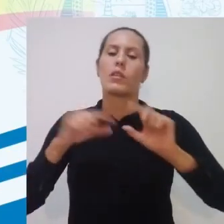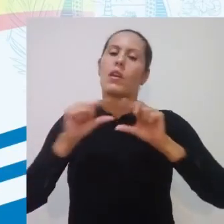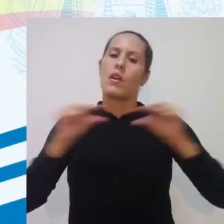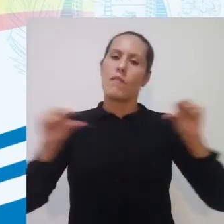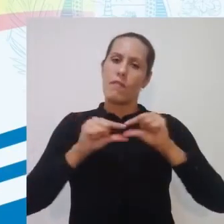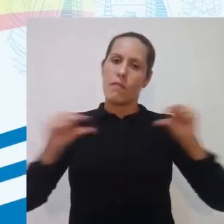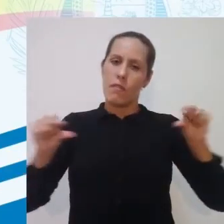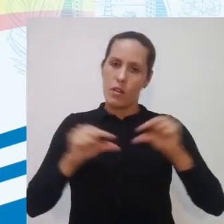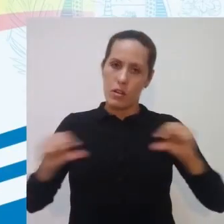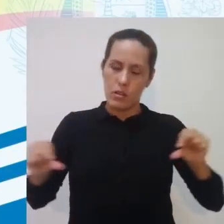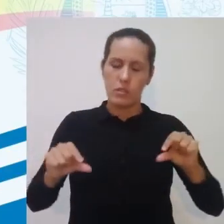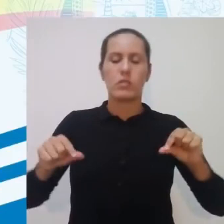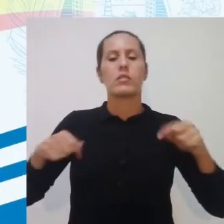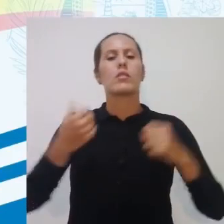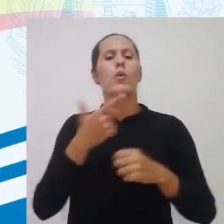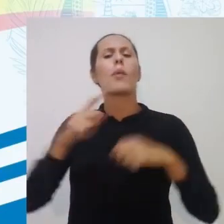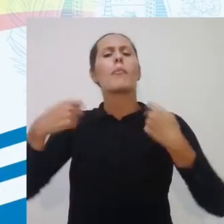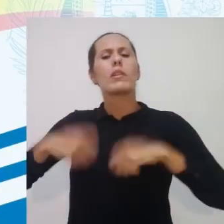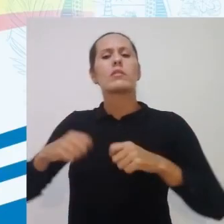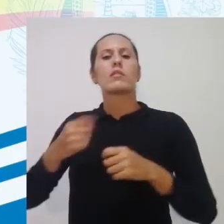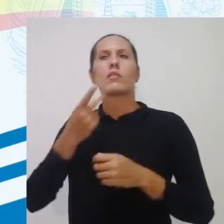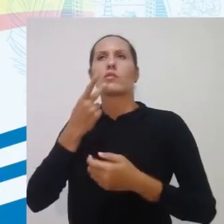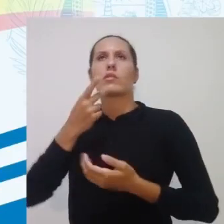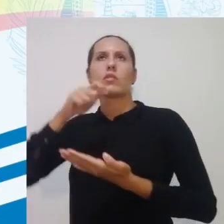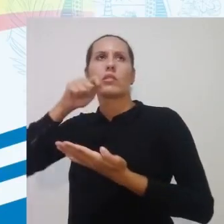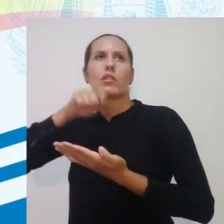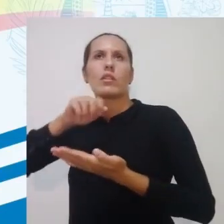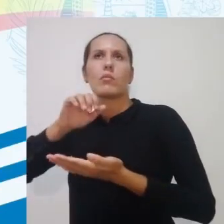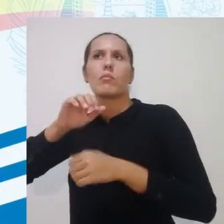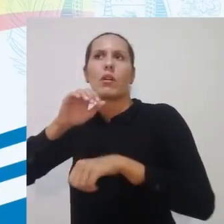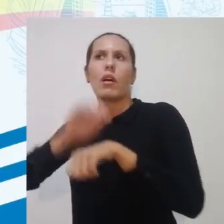que, para todas as outras frases, o ideal é que sejam